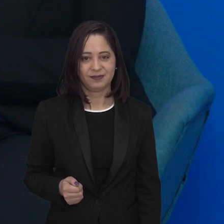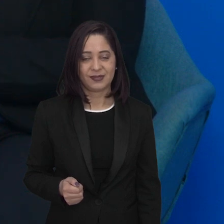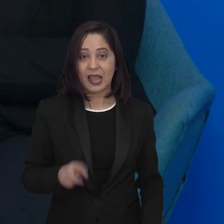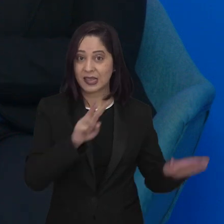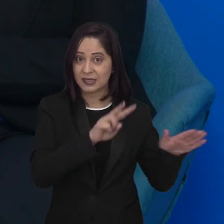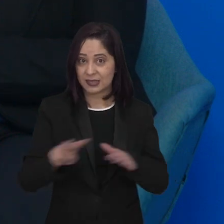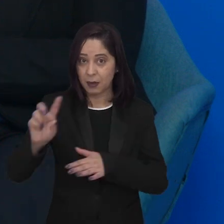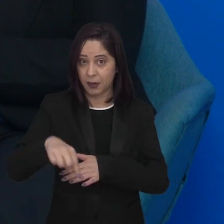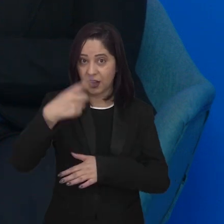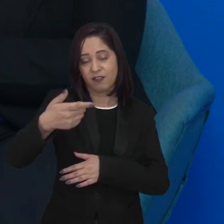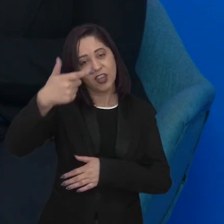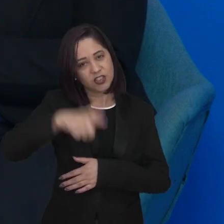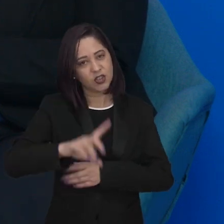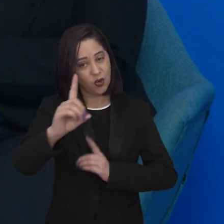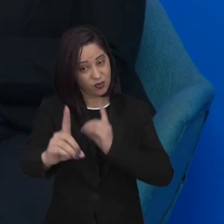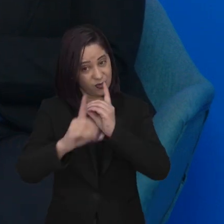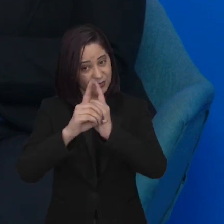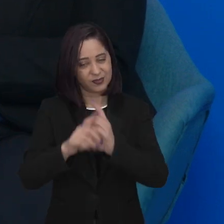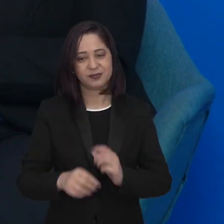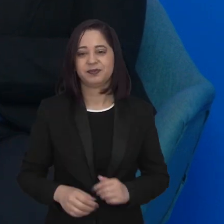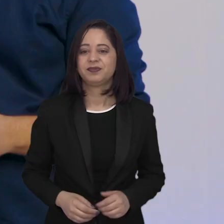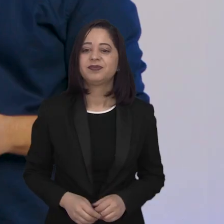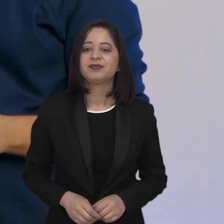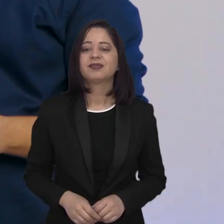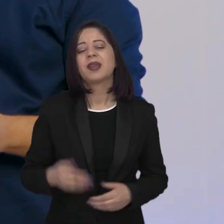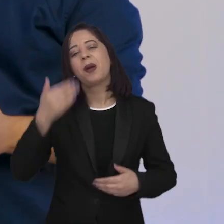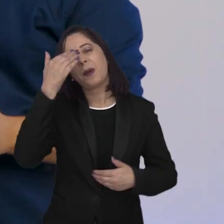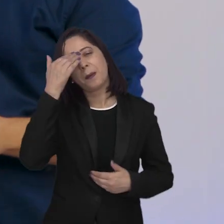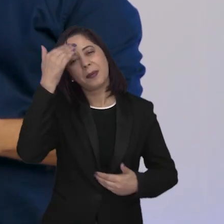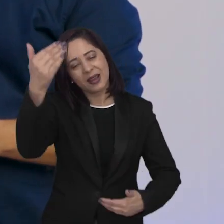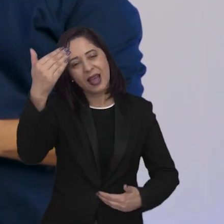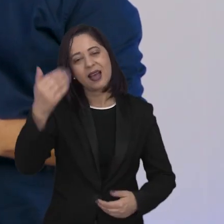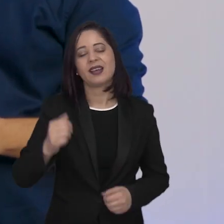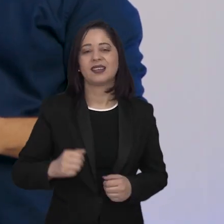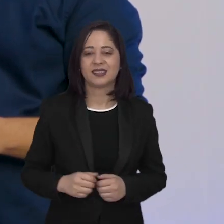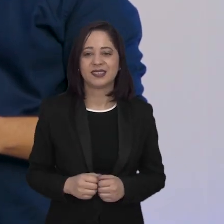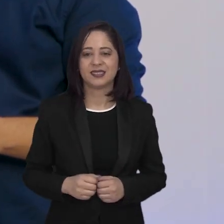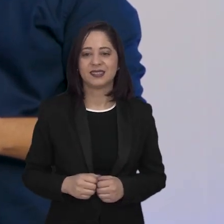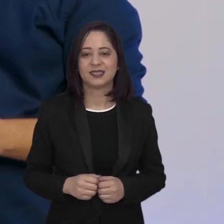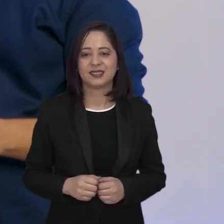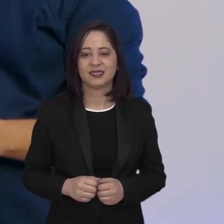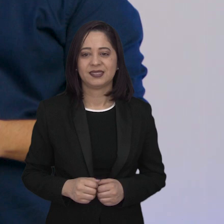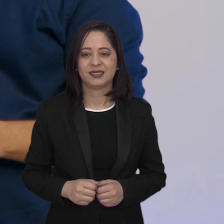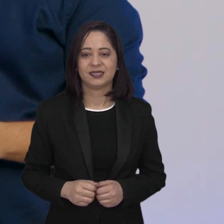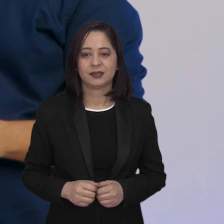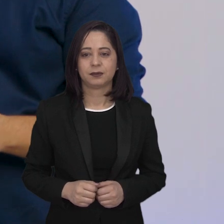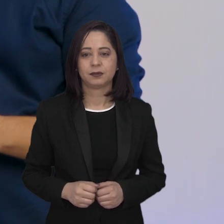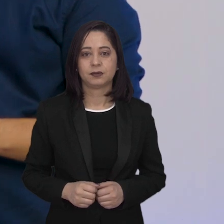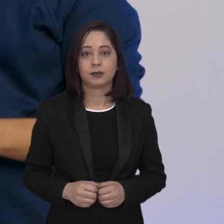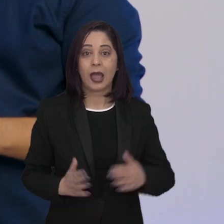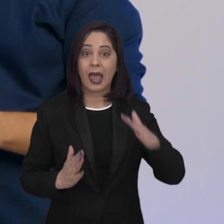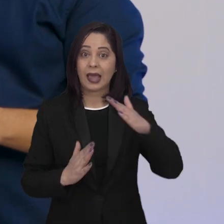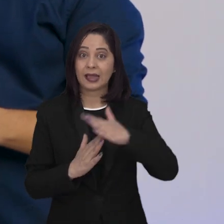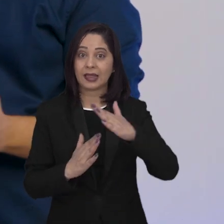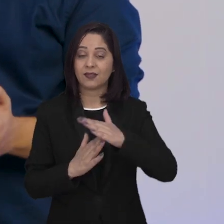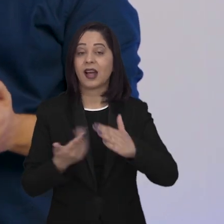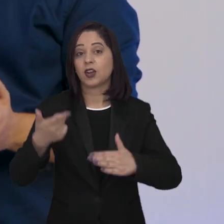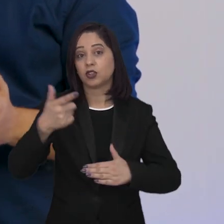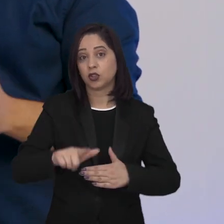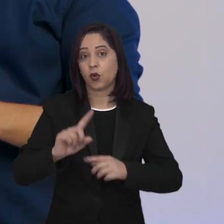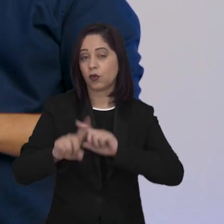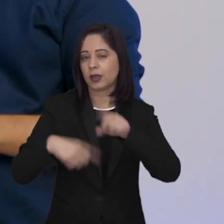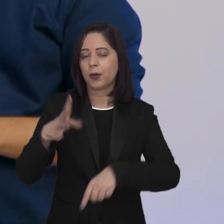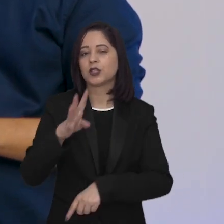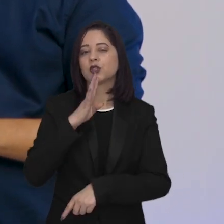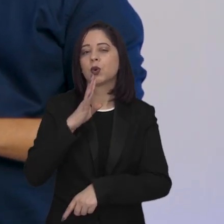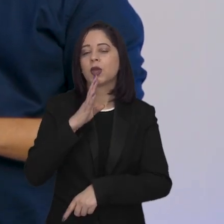segue daí e semana que vem nós estamos de volta. Obrigado, Marvin e Marina. Até a próxima semana. Mais uma pausa